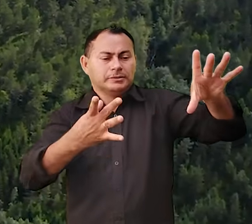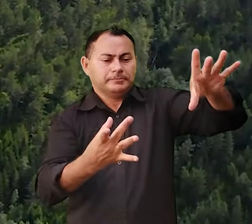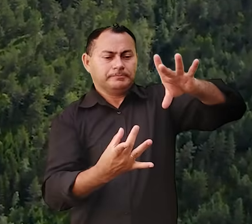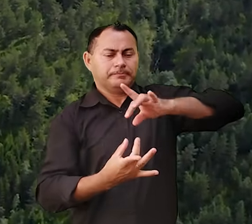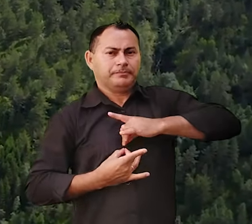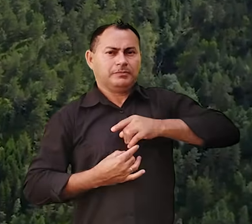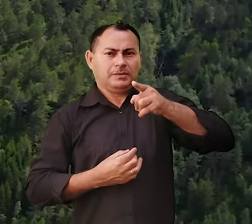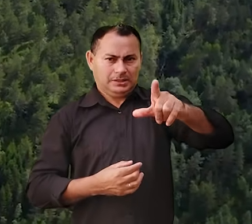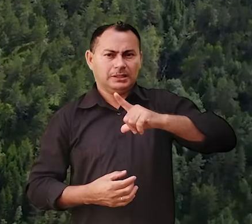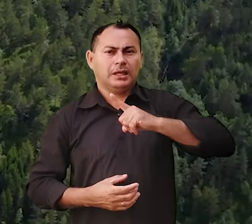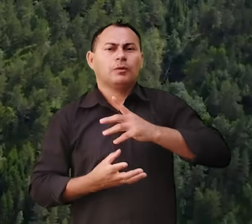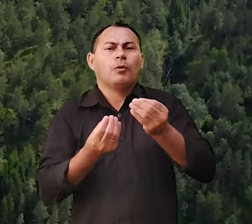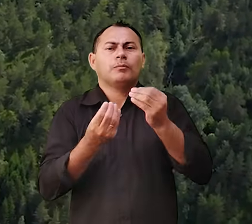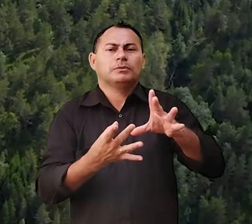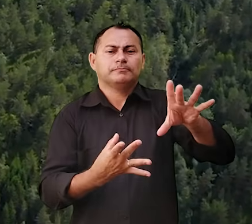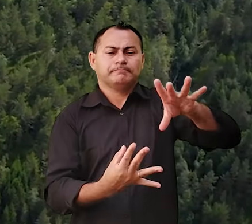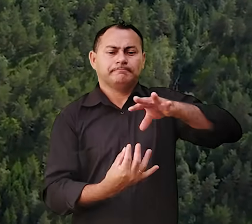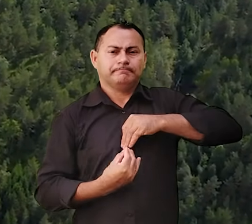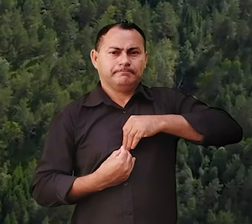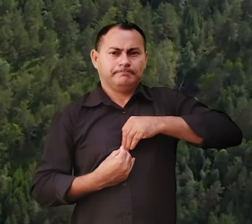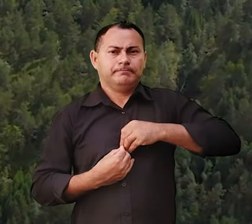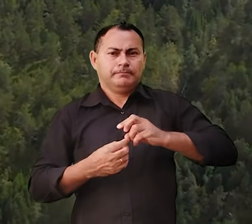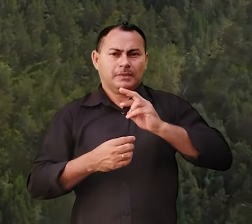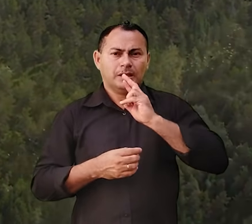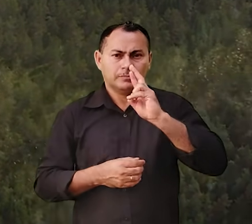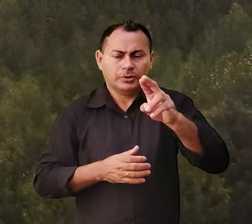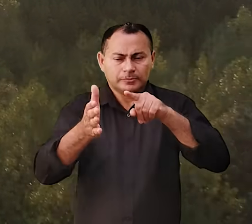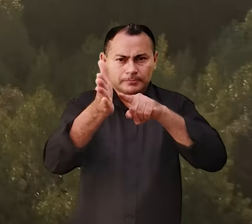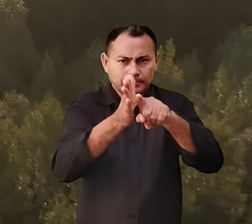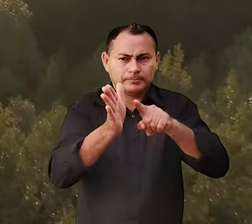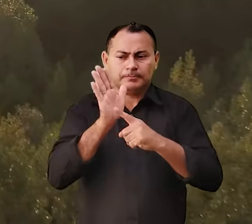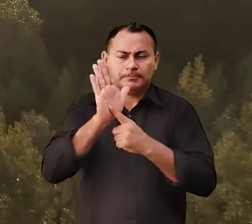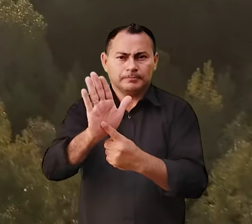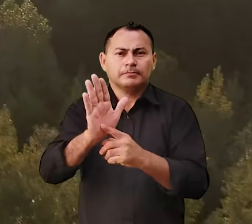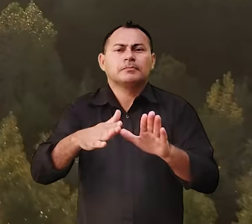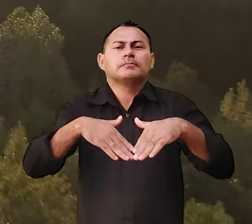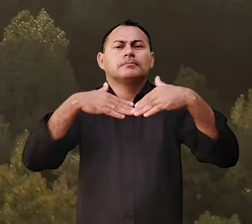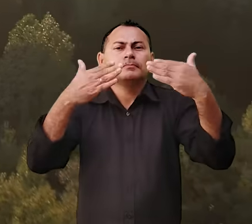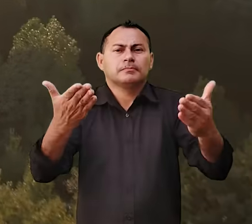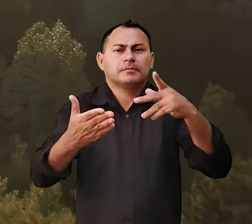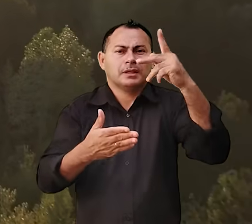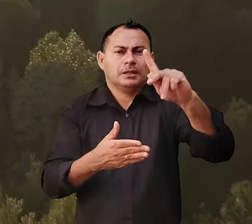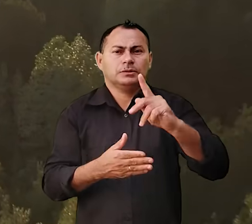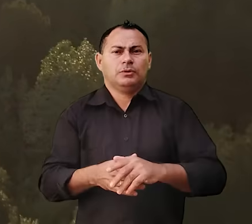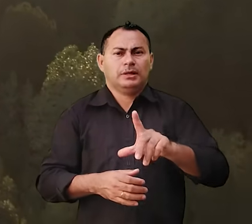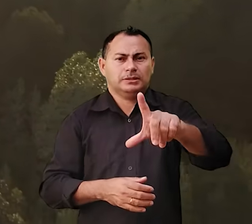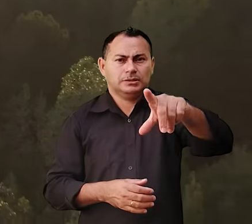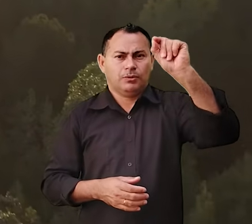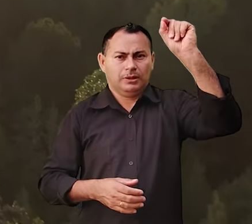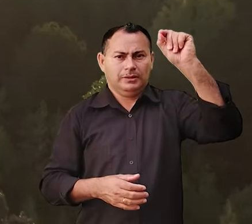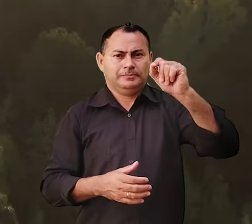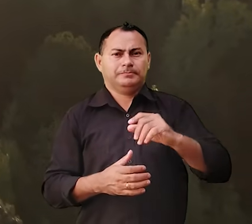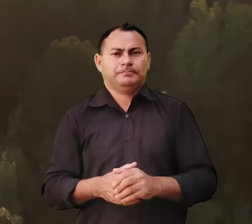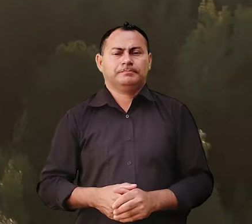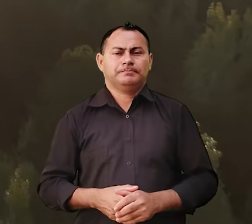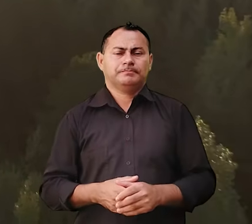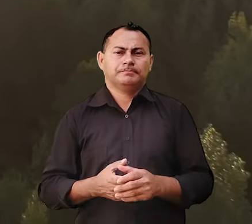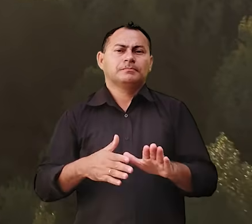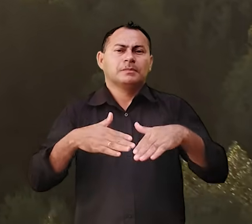naturais e espirituais que você tem? As respostas a essas perguntas vão mostrar quais são as suas